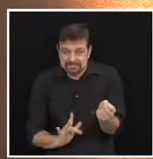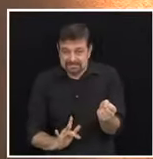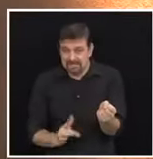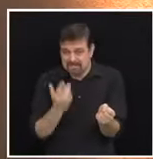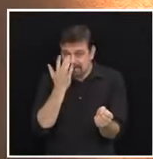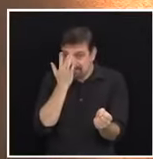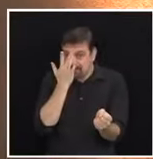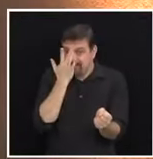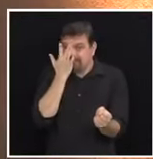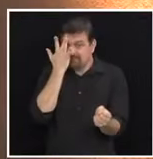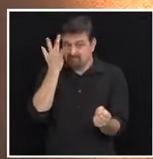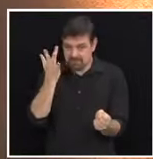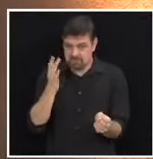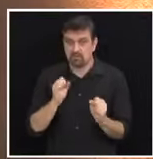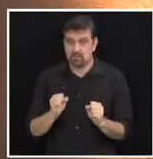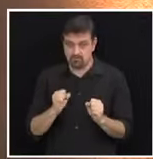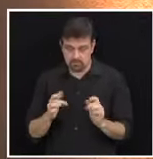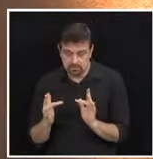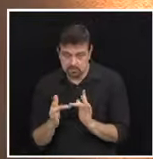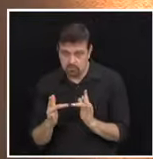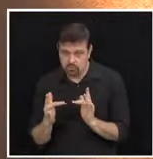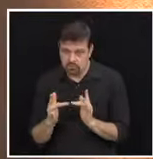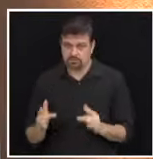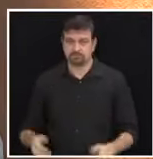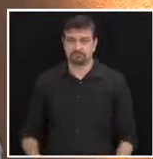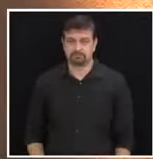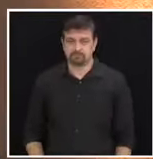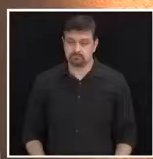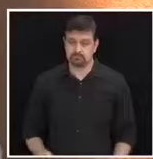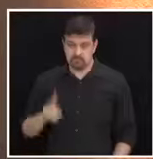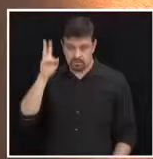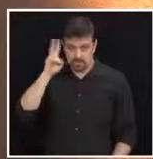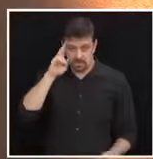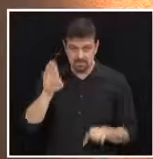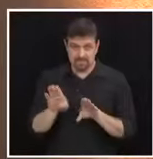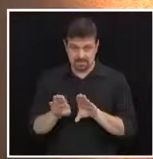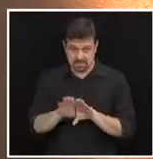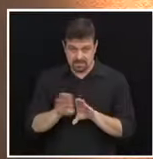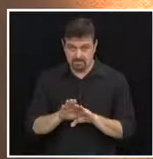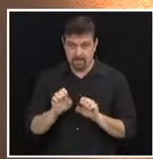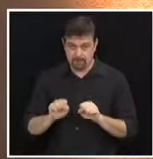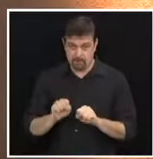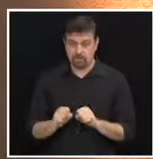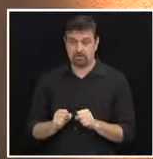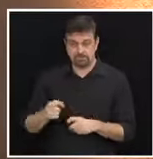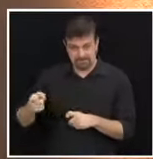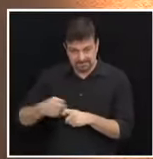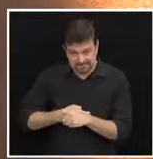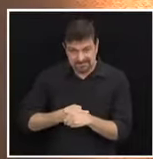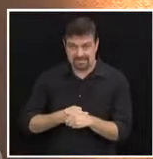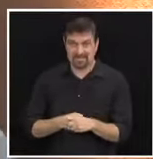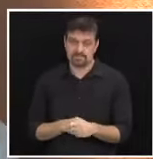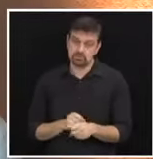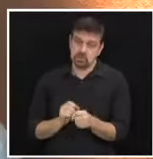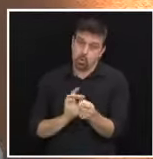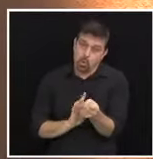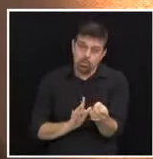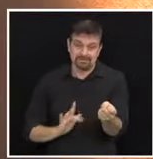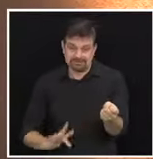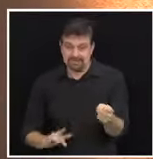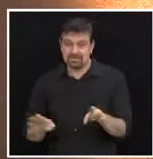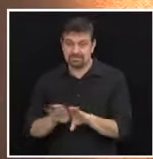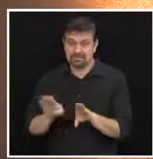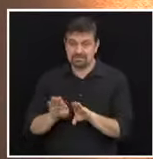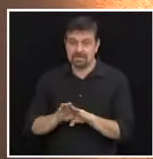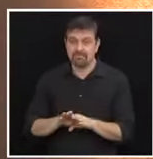mais fino, e pode haver sangramento. Lembrando também que, além da transmissão sexual ou por sangue, tem a